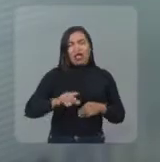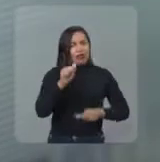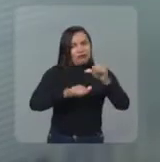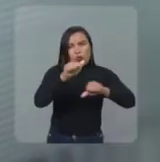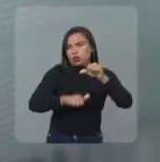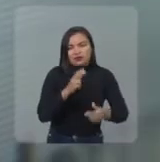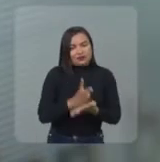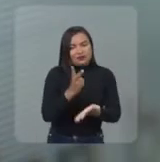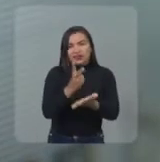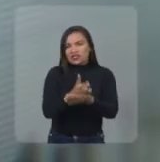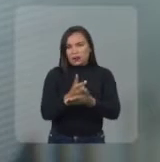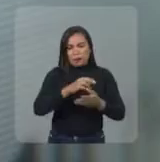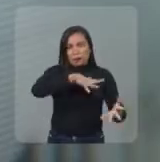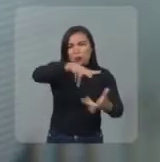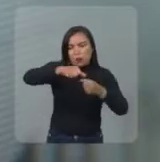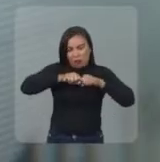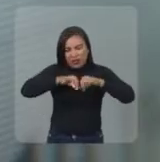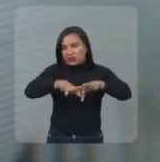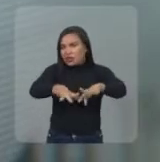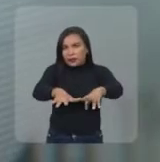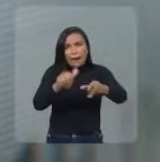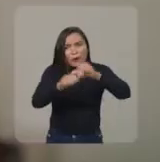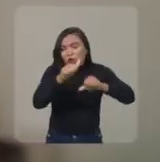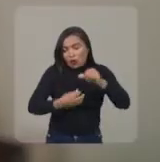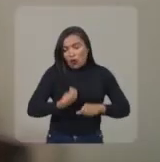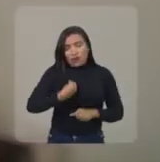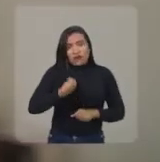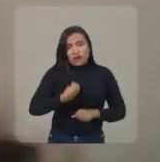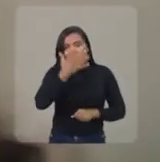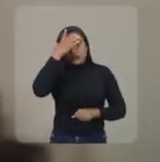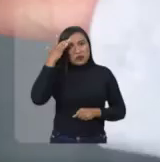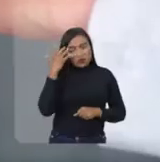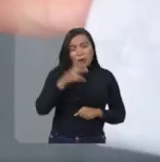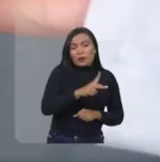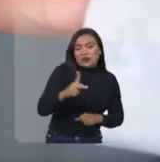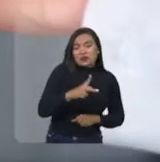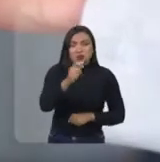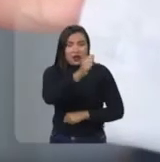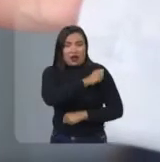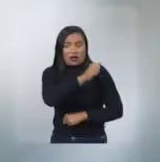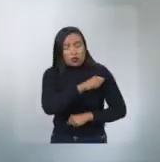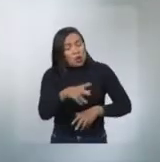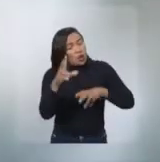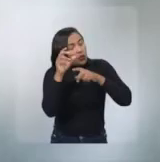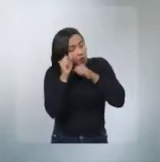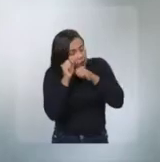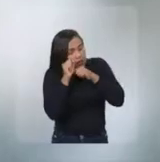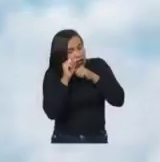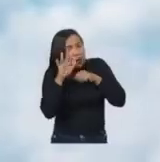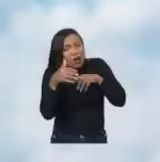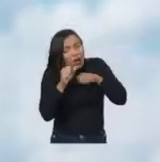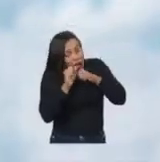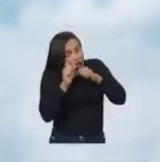constantemente. A pandemia alterou a vida de milhões de pessoas. Professores e alunos dormiram em um mundo e acordaram em